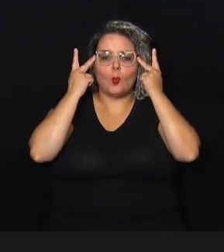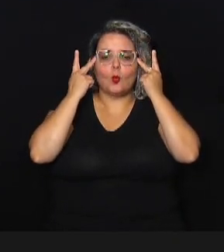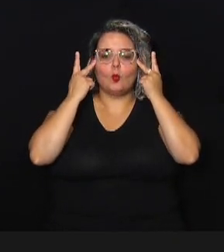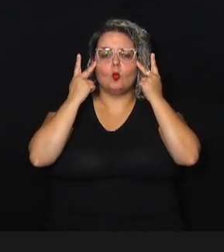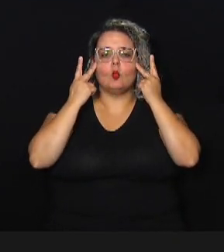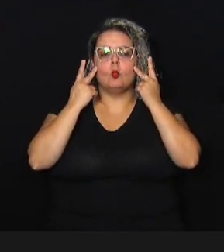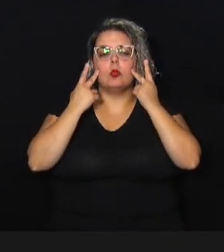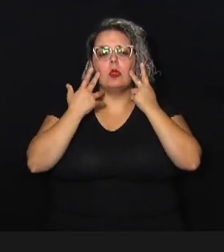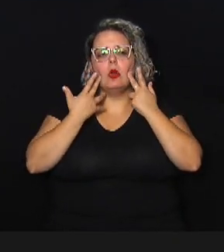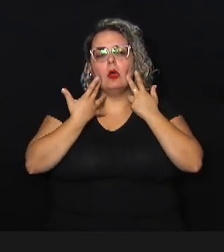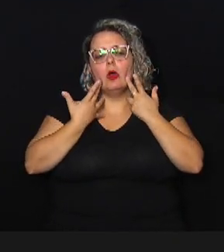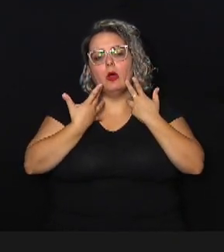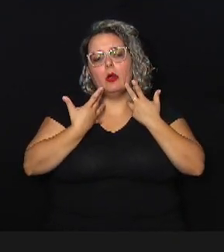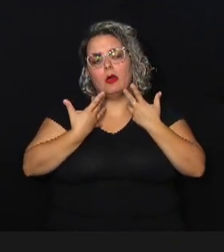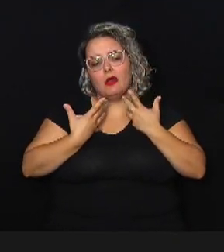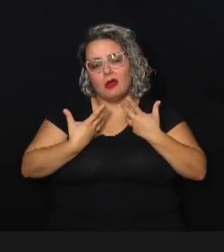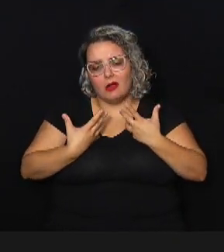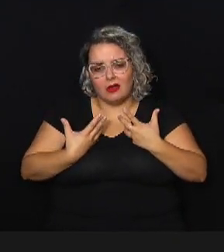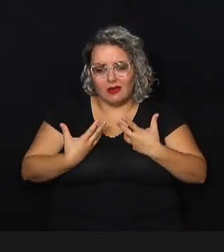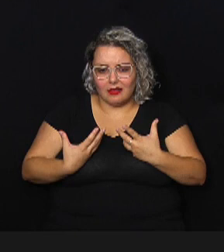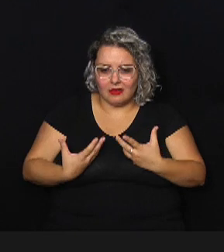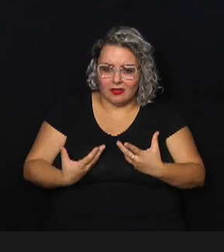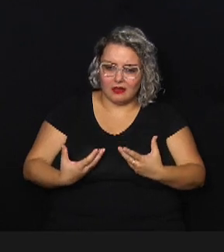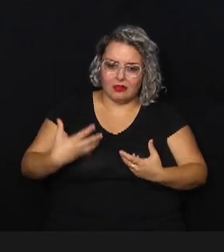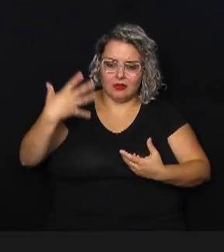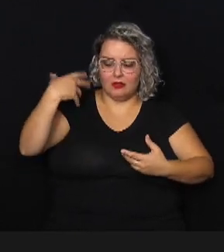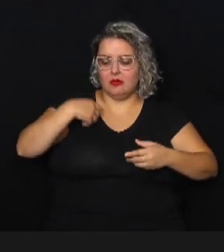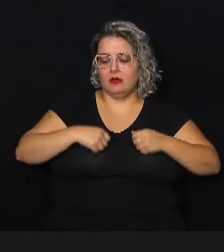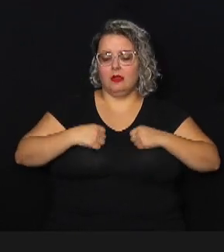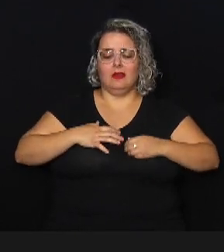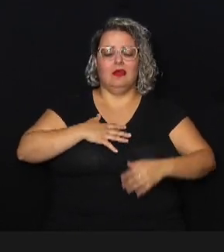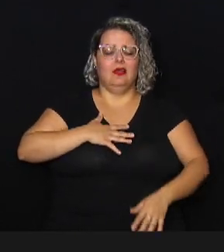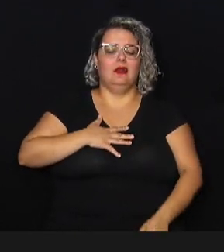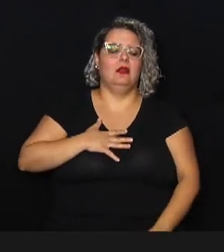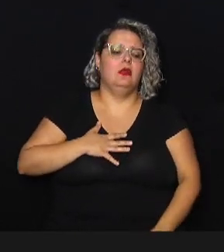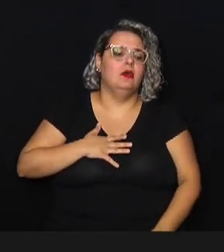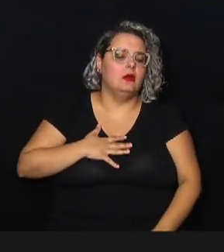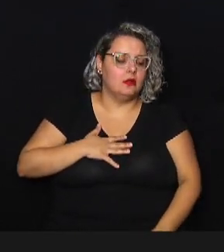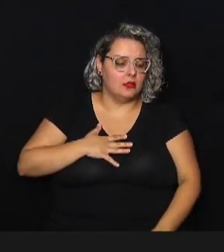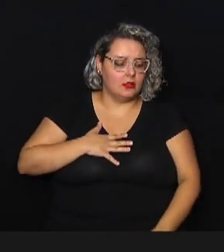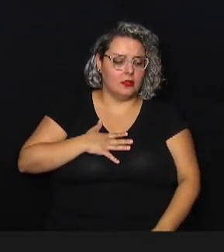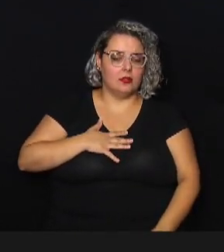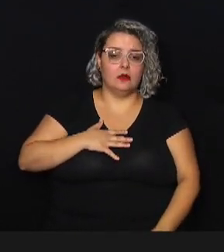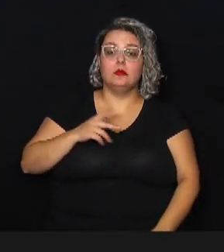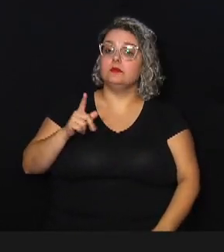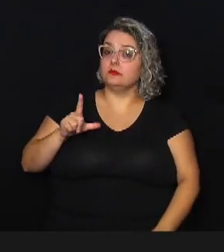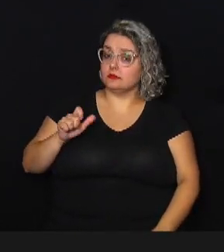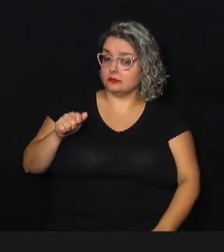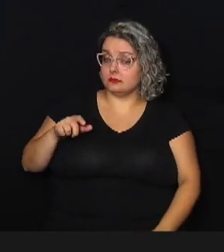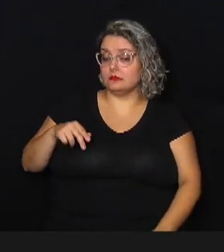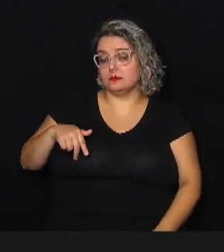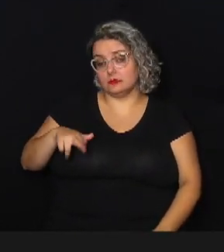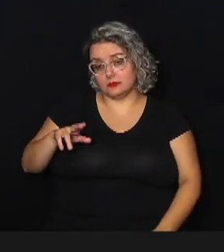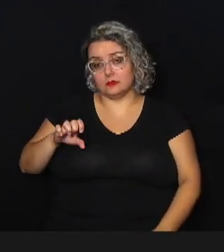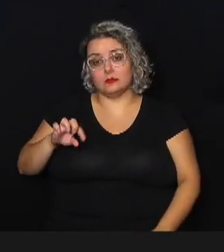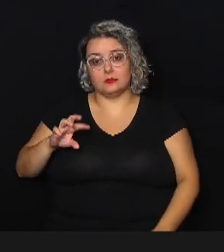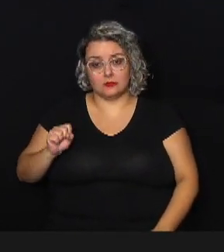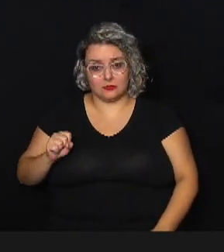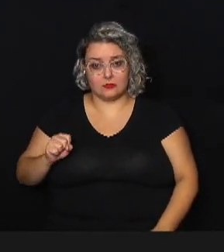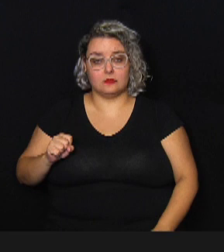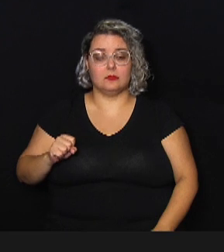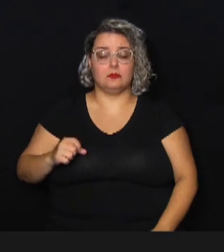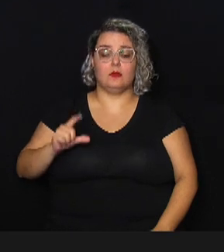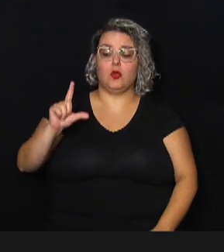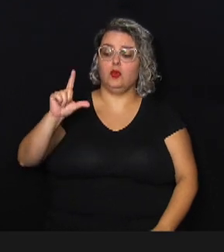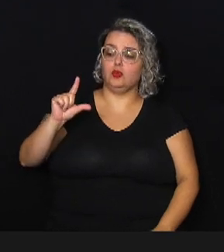cansaço, fica pálido, vai tomar banho, ele se cansa, e a questão das plaquetas baixas. As plaquetas são as células do nosso sangue que